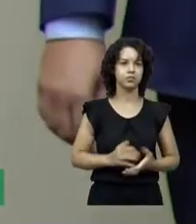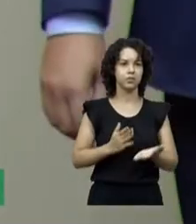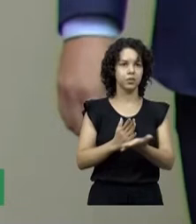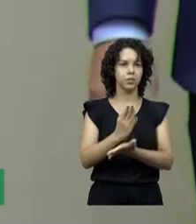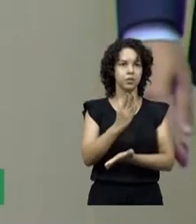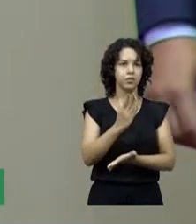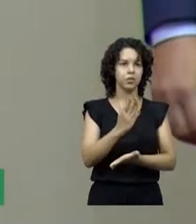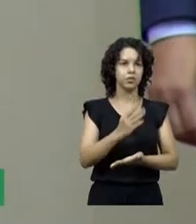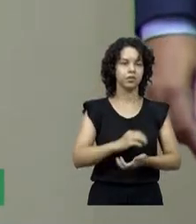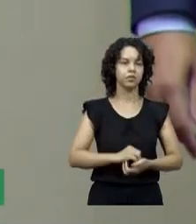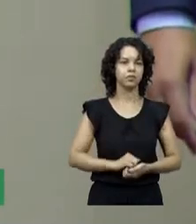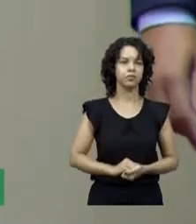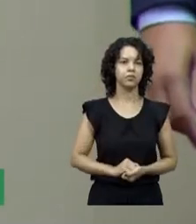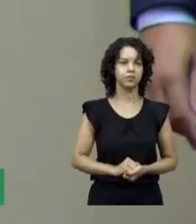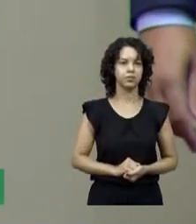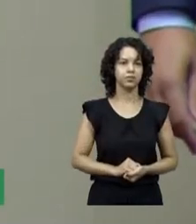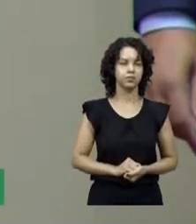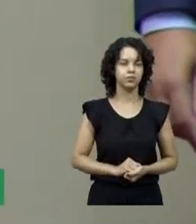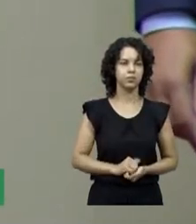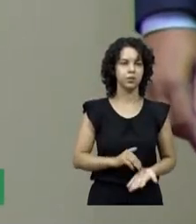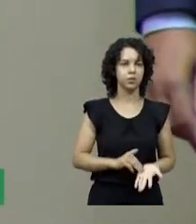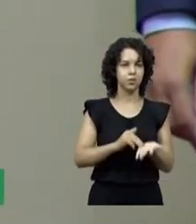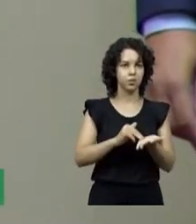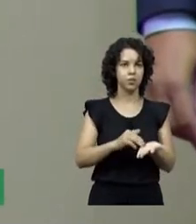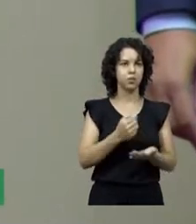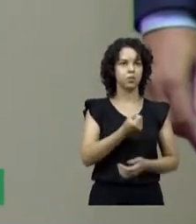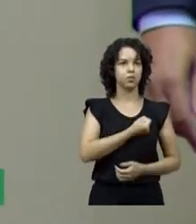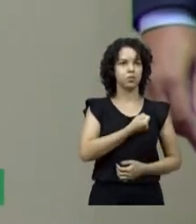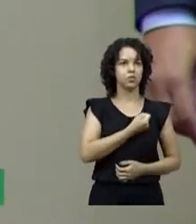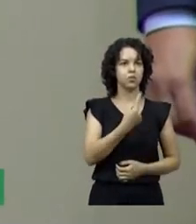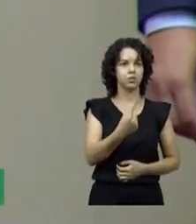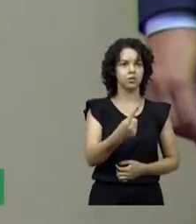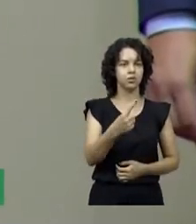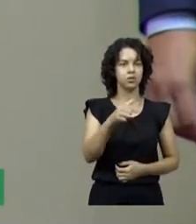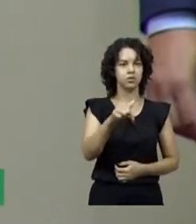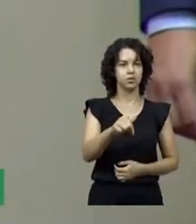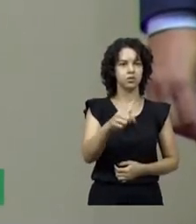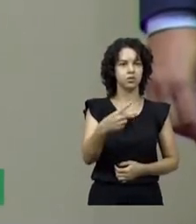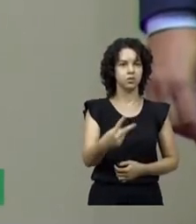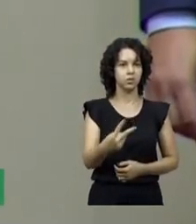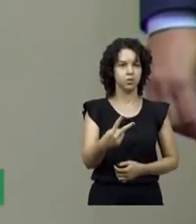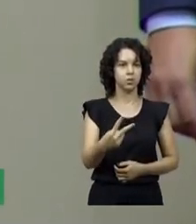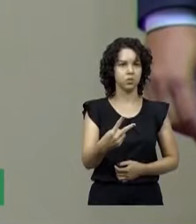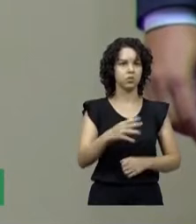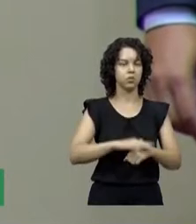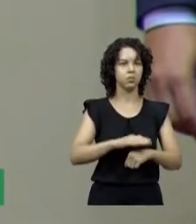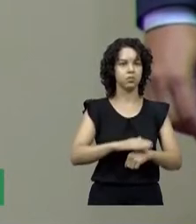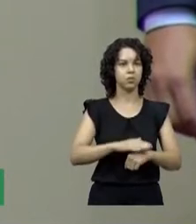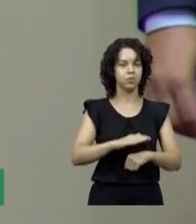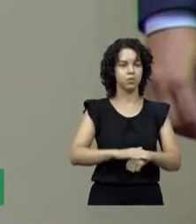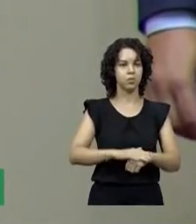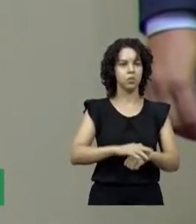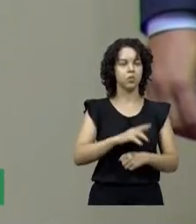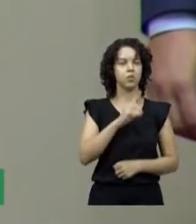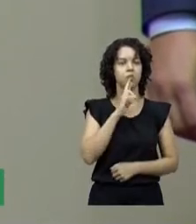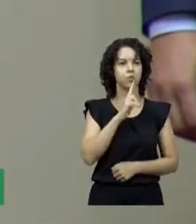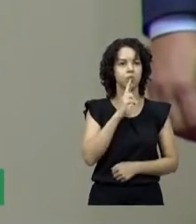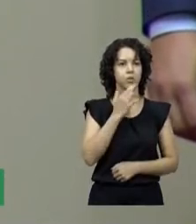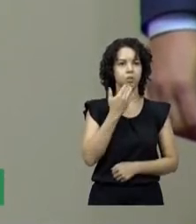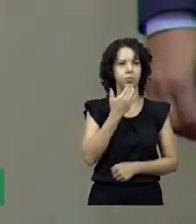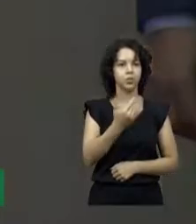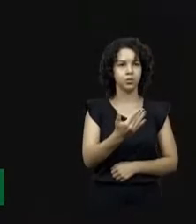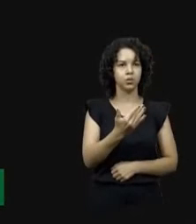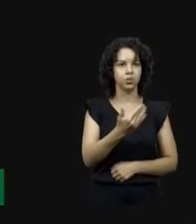Aprovado. Moção número 172, autor deputado Rodrigo Minotto, apelando ao Governo do